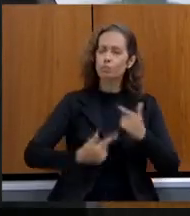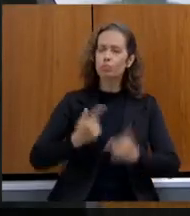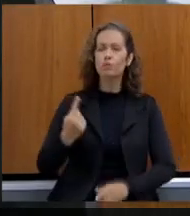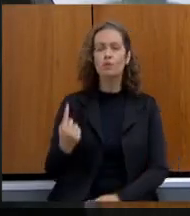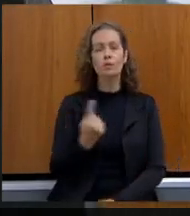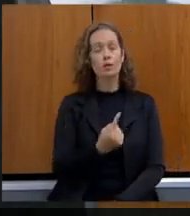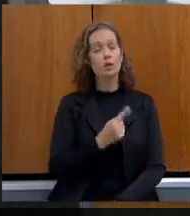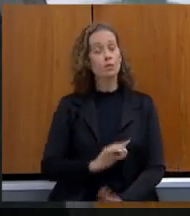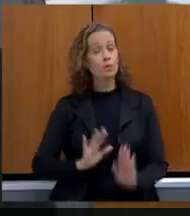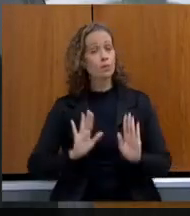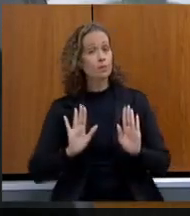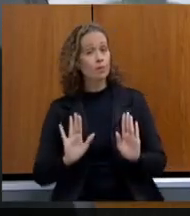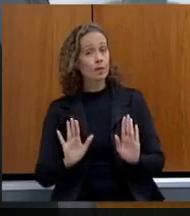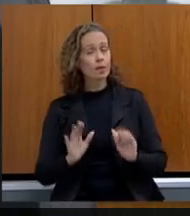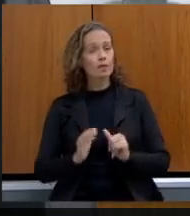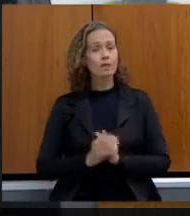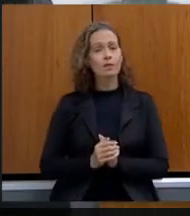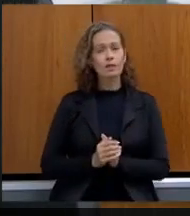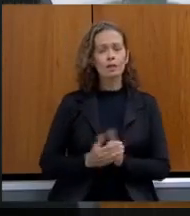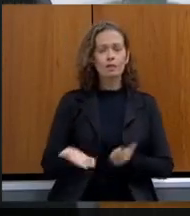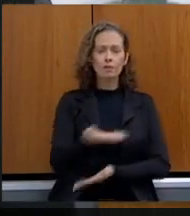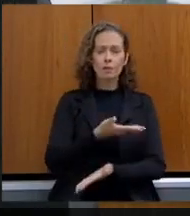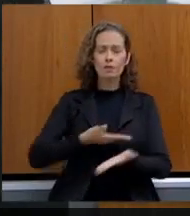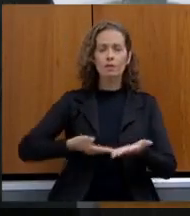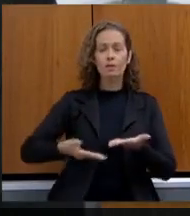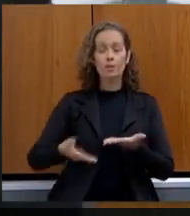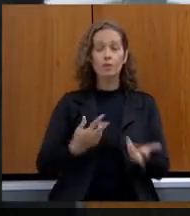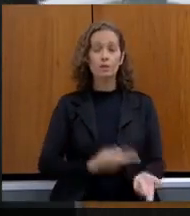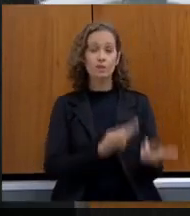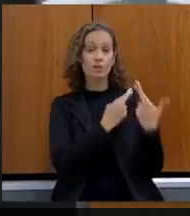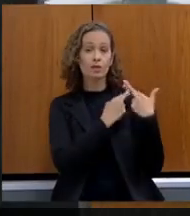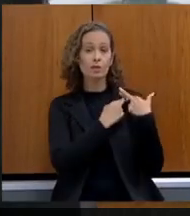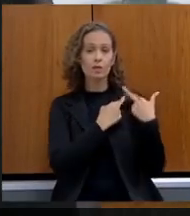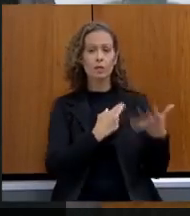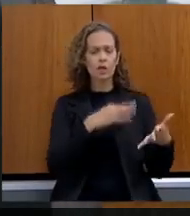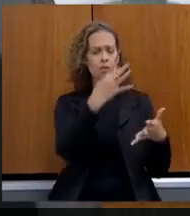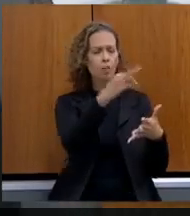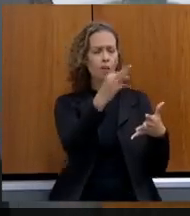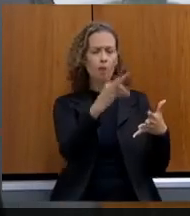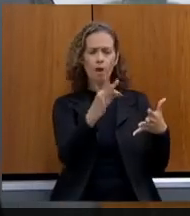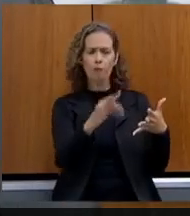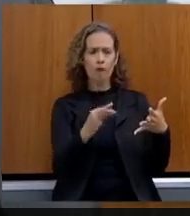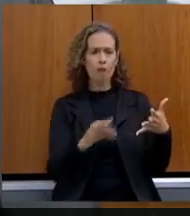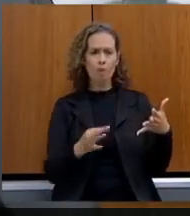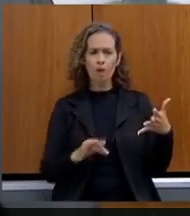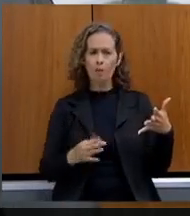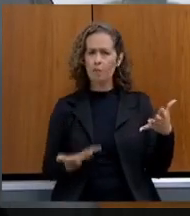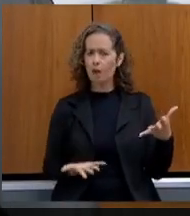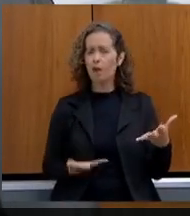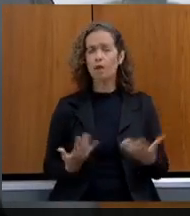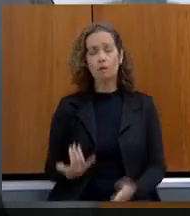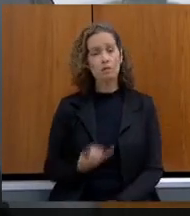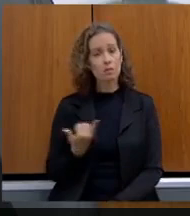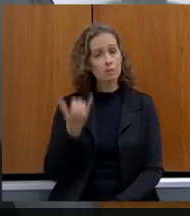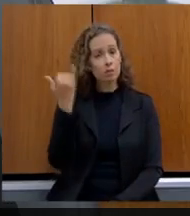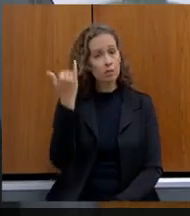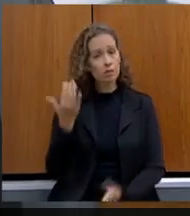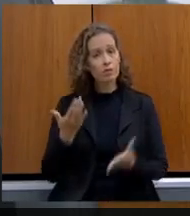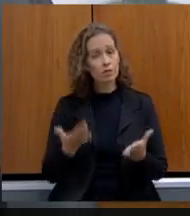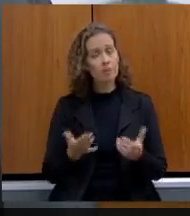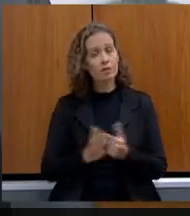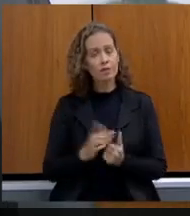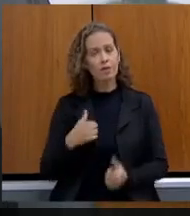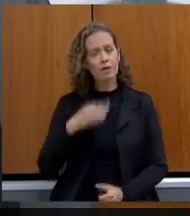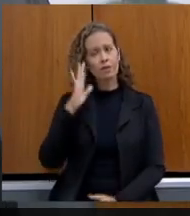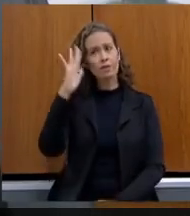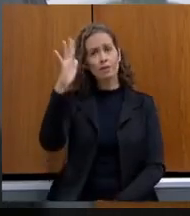mas que essa esse compartilhamento de responsabilidades e o check-list um outro exemplo disso né que valioso Imagino que seja eu